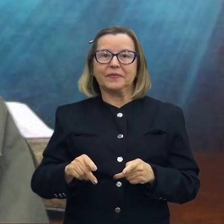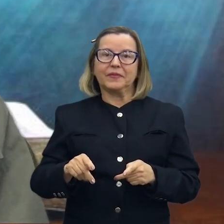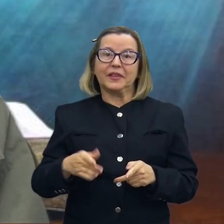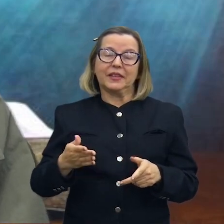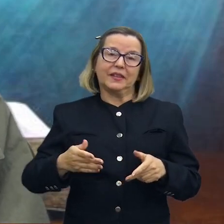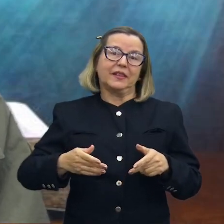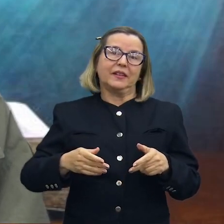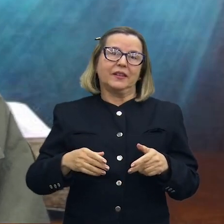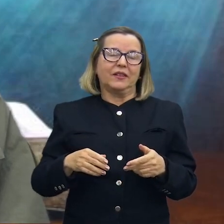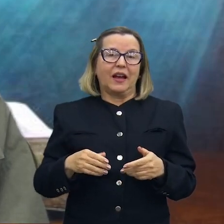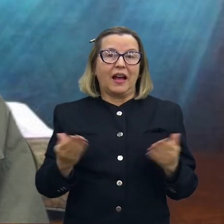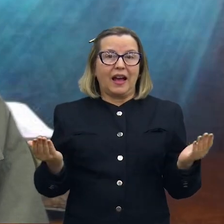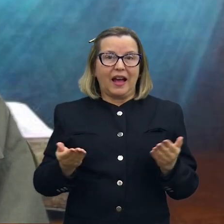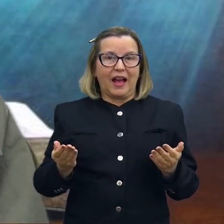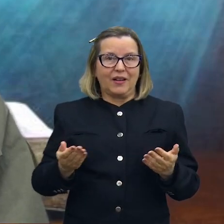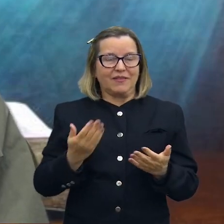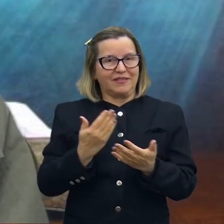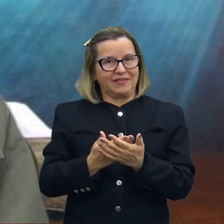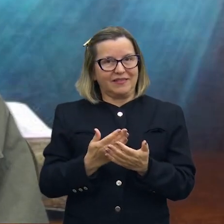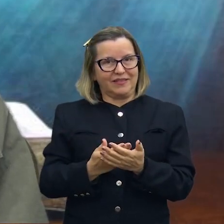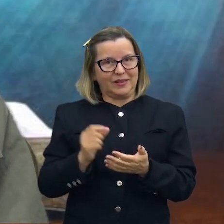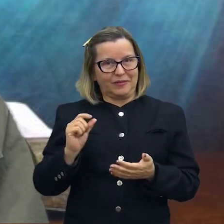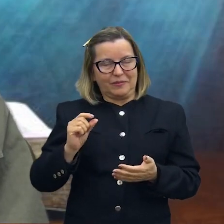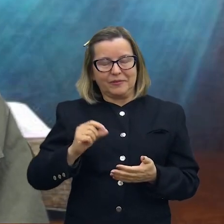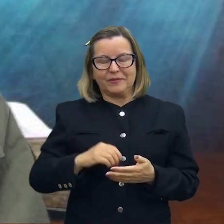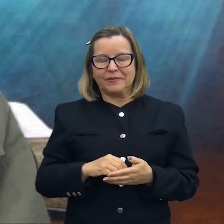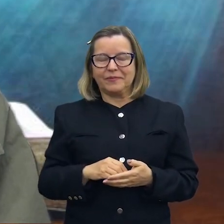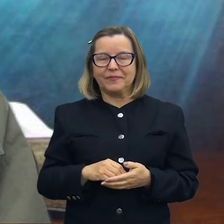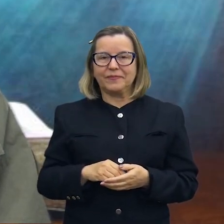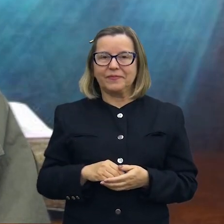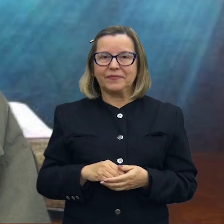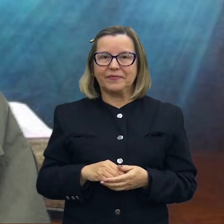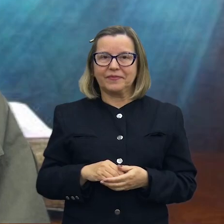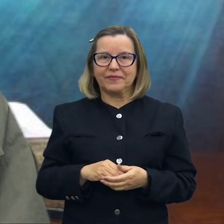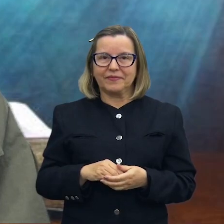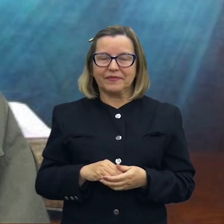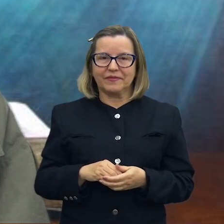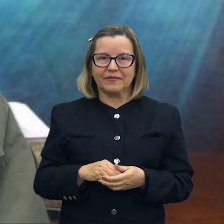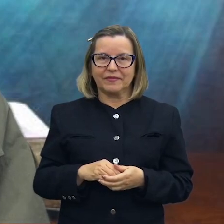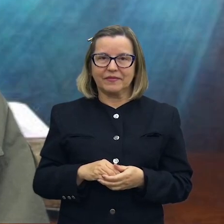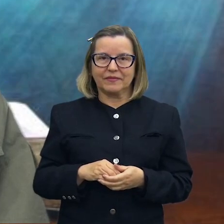exíguo, tratar com vocês.